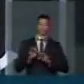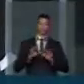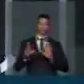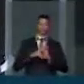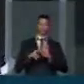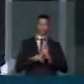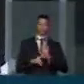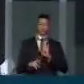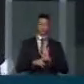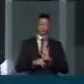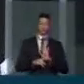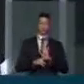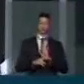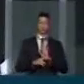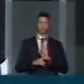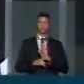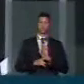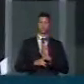regulamentar